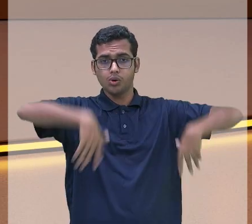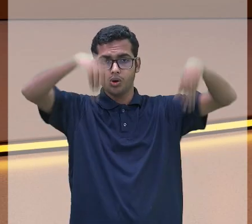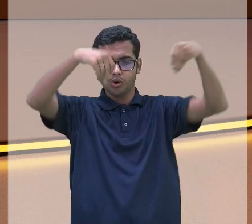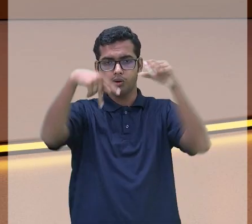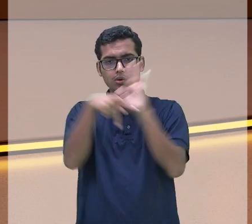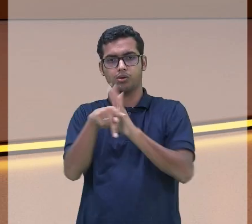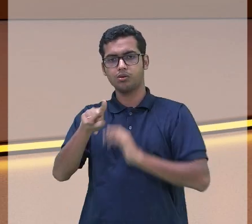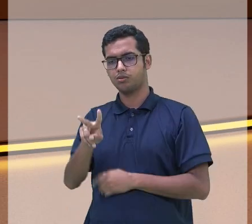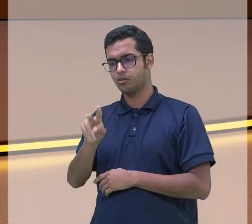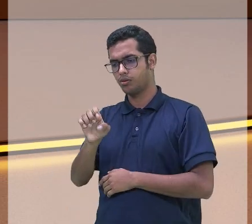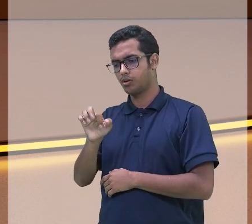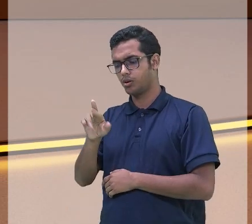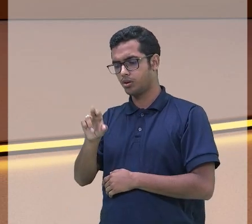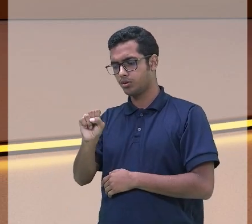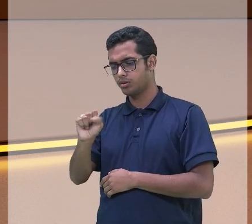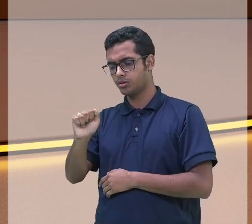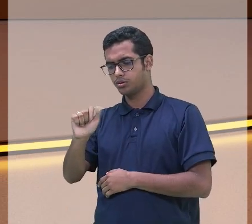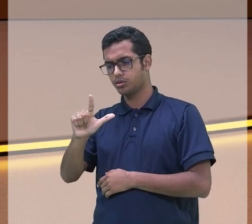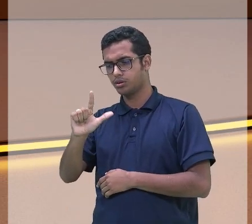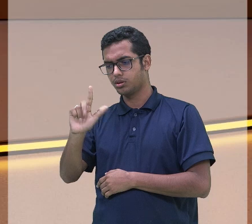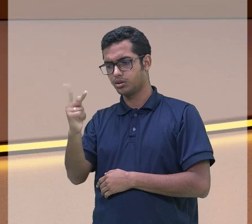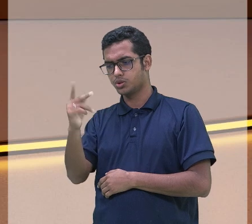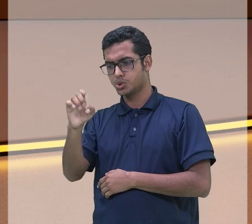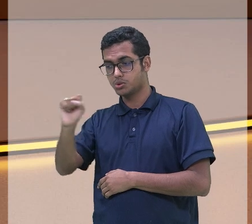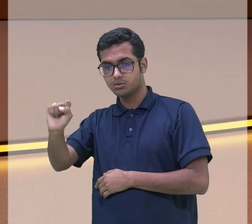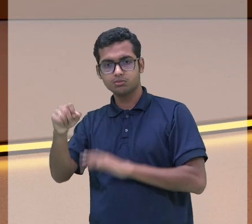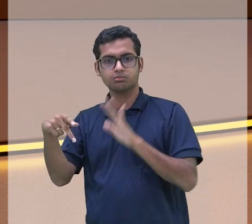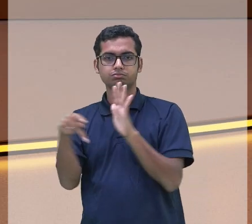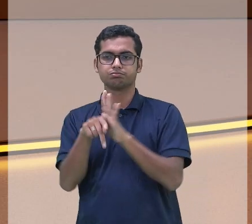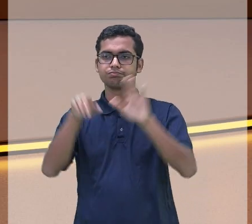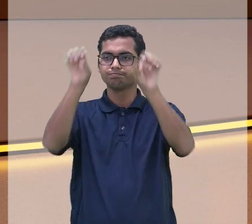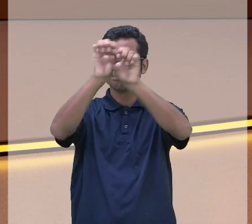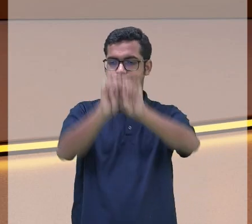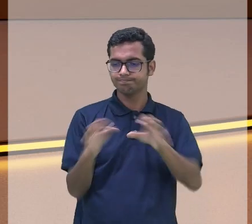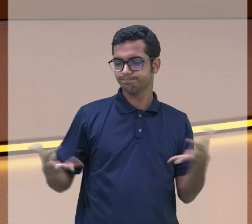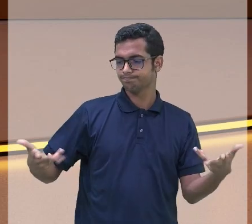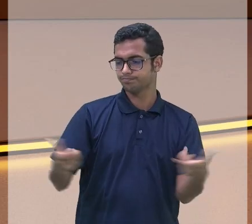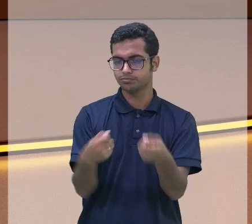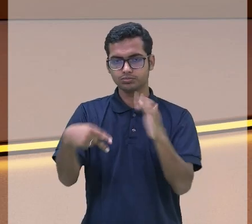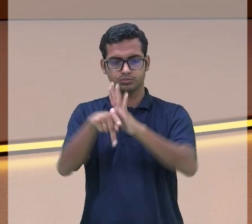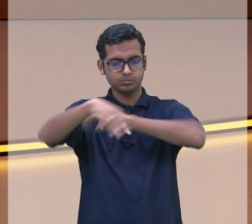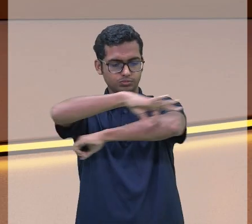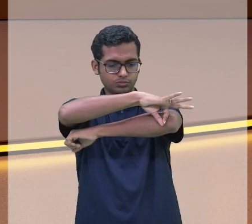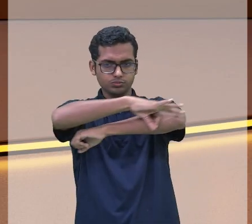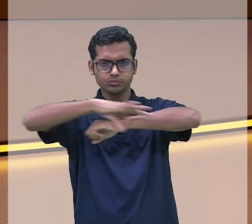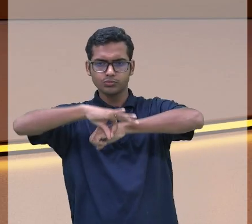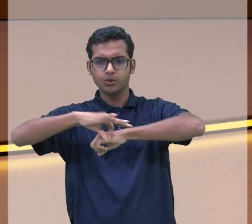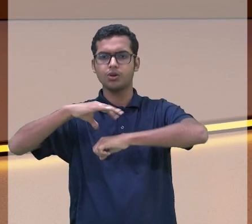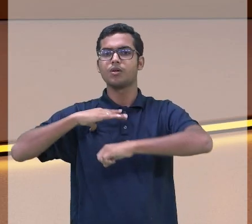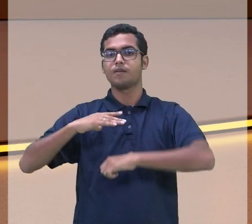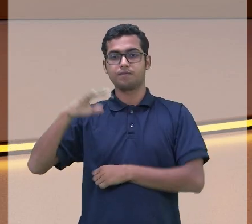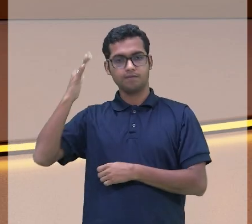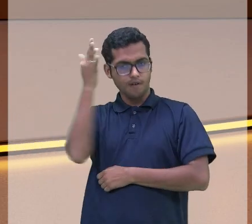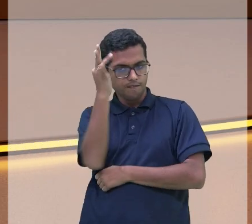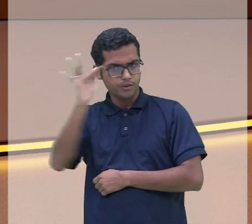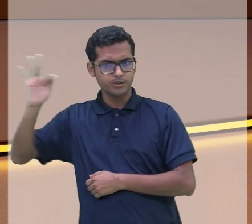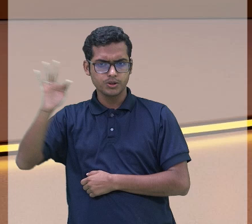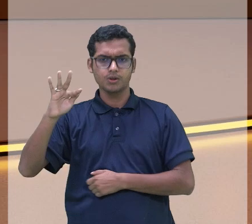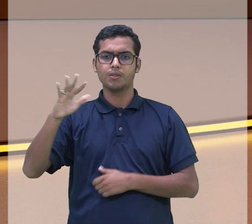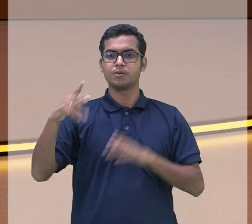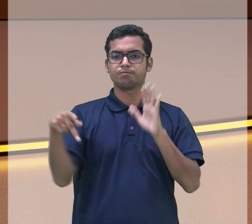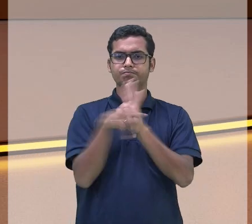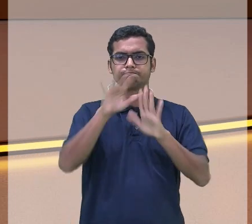Versalhes, uma das maravilhas da arquitetura francesa, que simboliza também o poder do